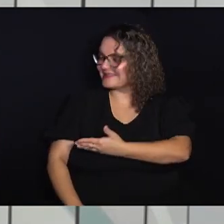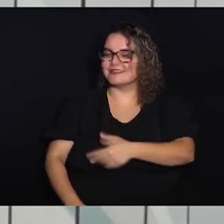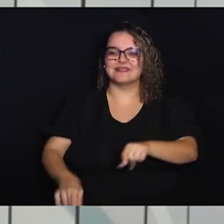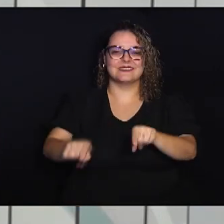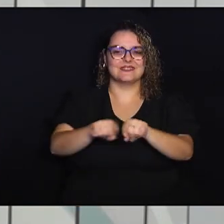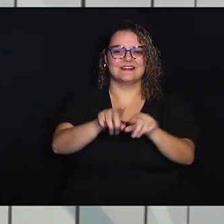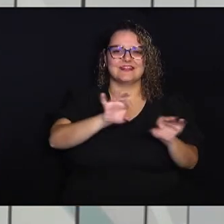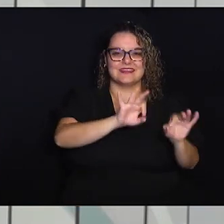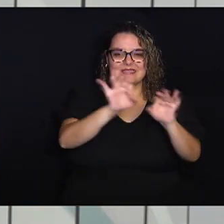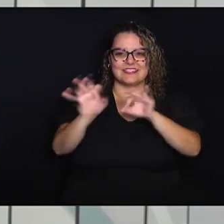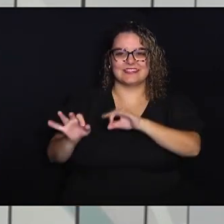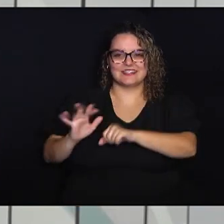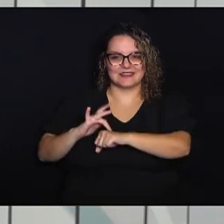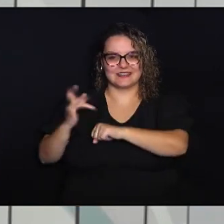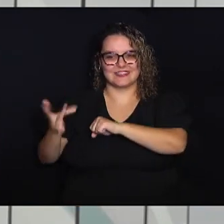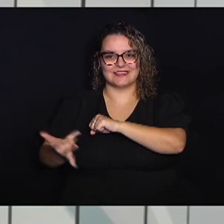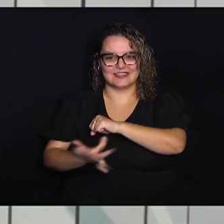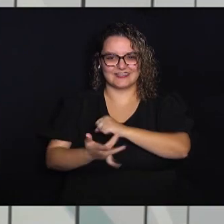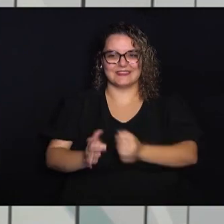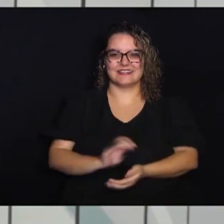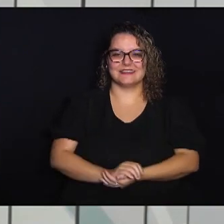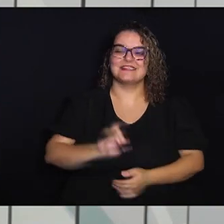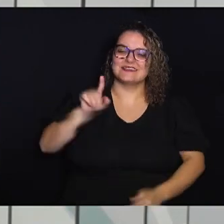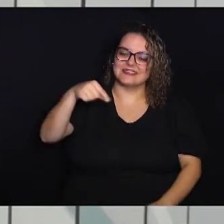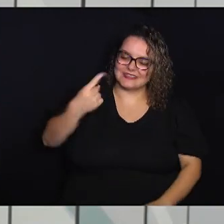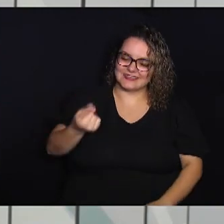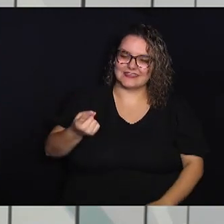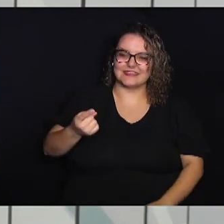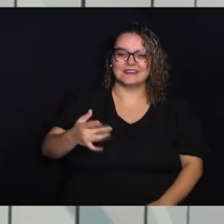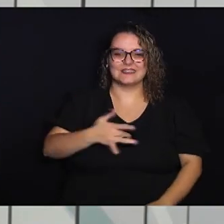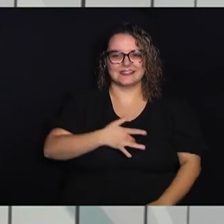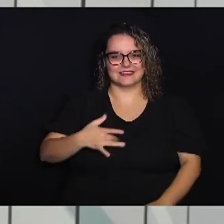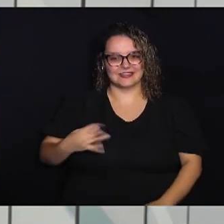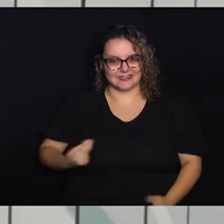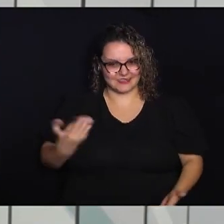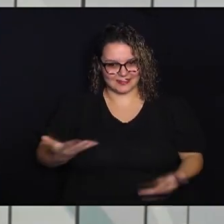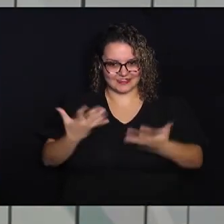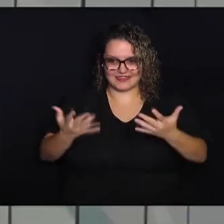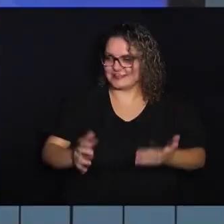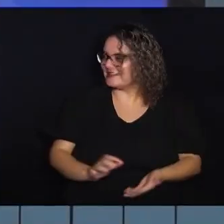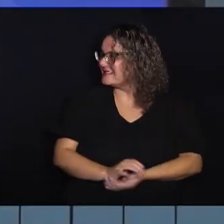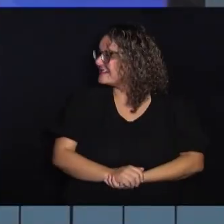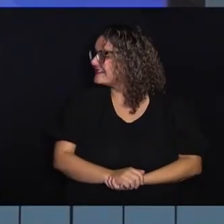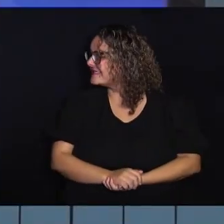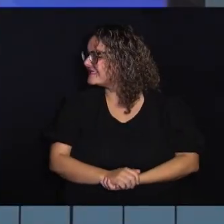e nos acompanhar também nas redes sociais. Até o próximo Saúde à Vida.